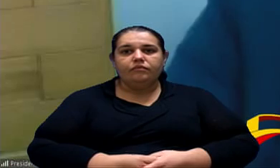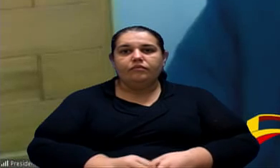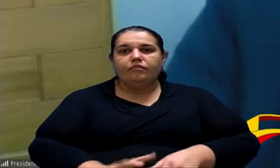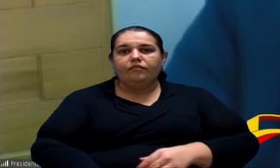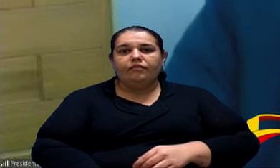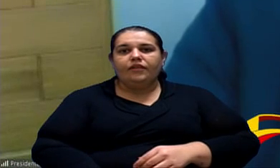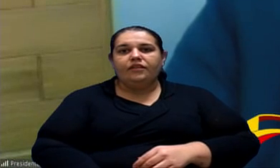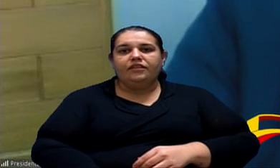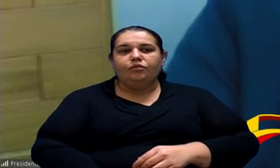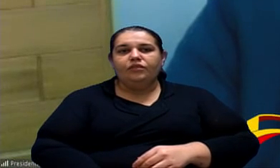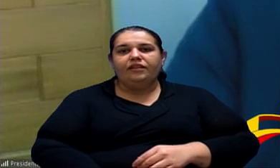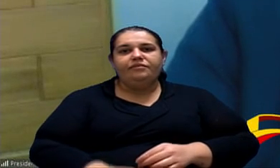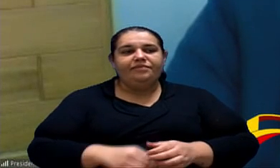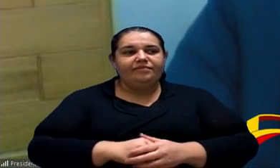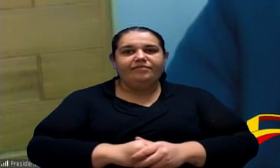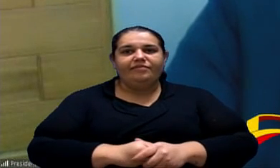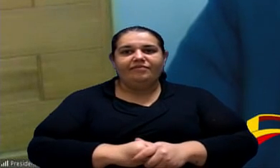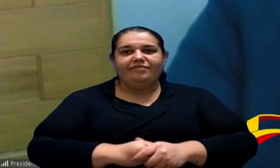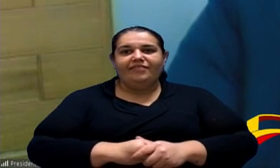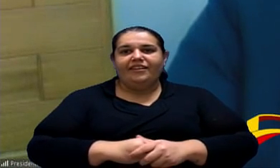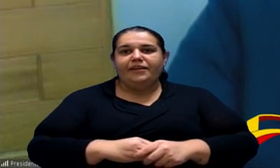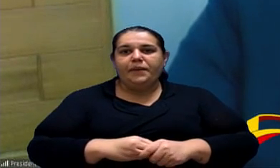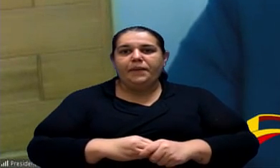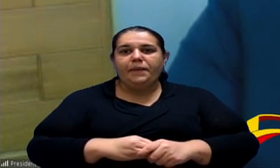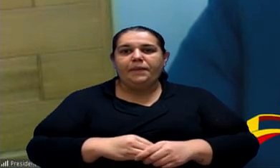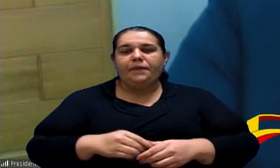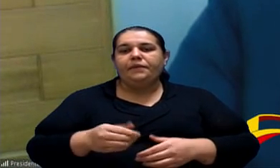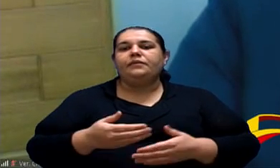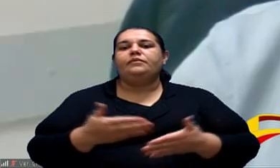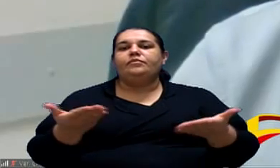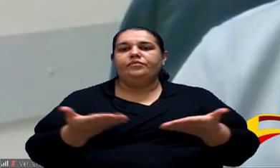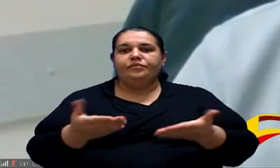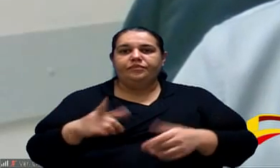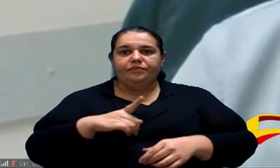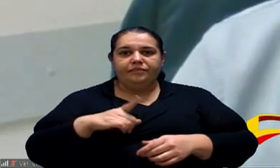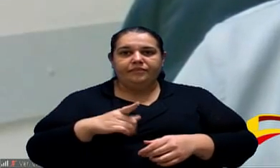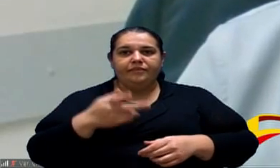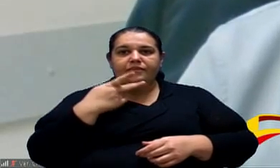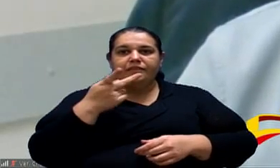O próximo inscrito, vereador Fernando Dino, por favor, tenha a palavra.